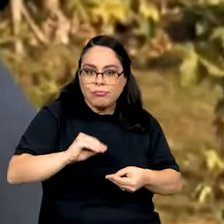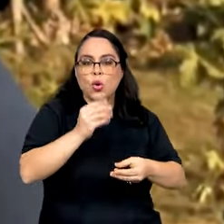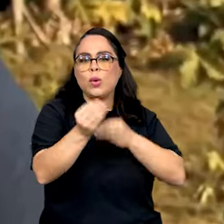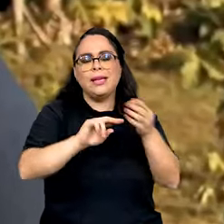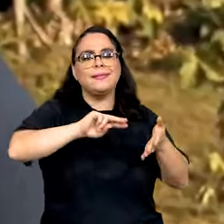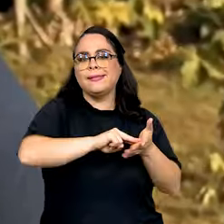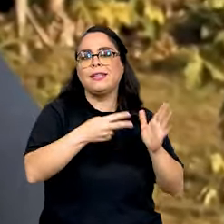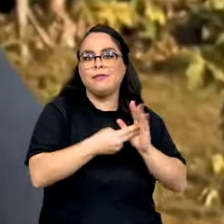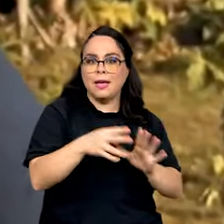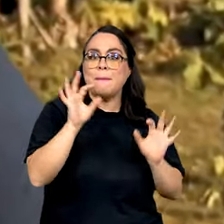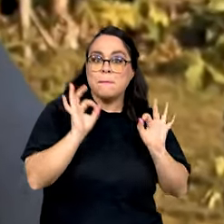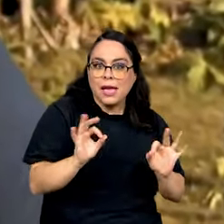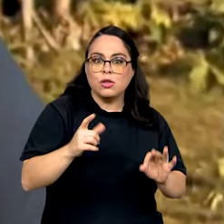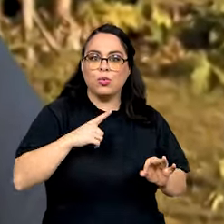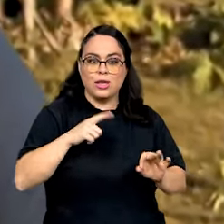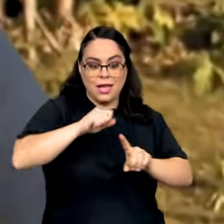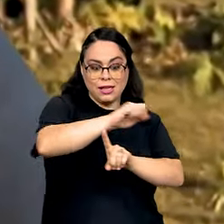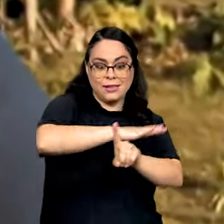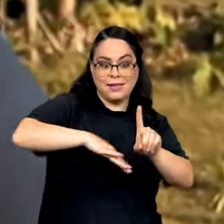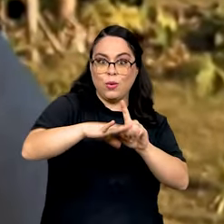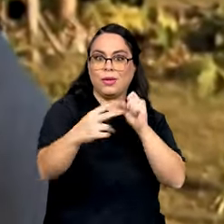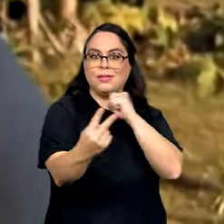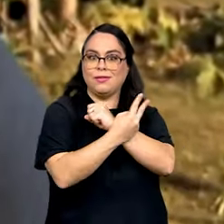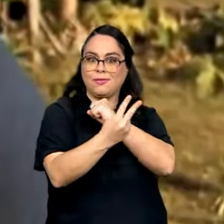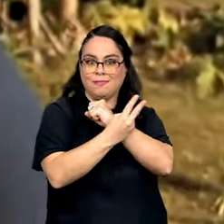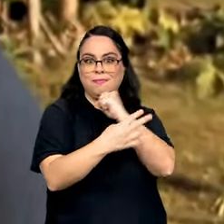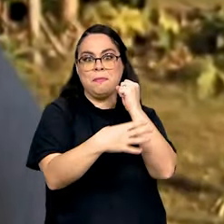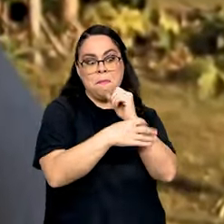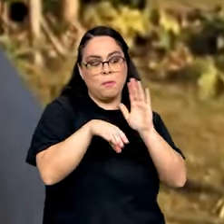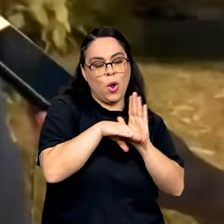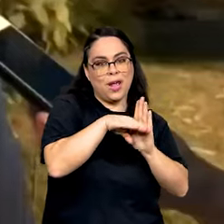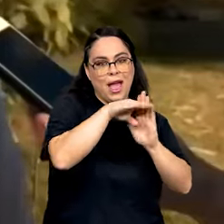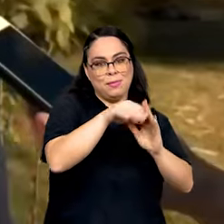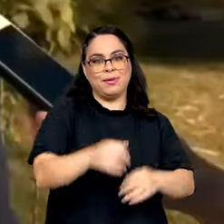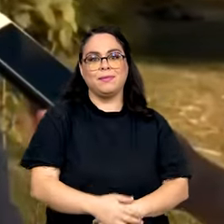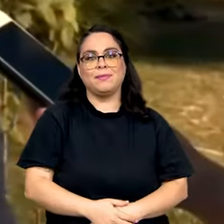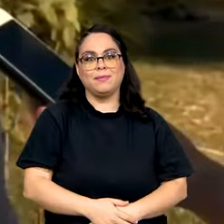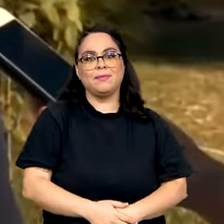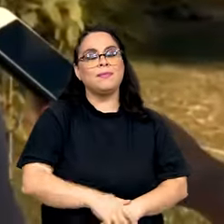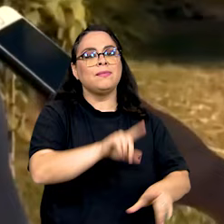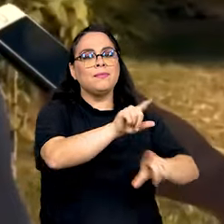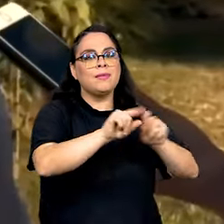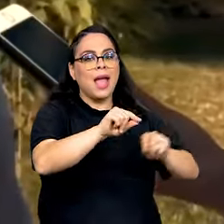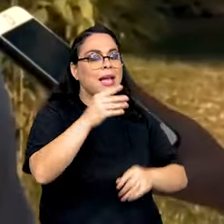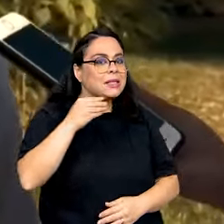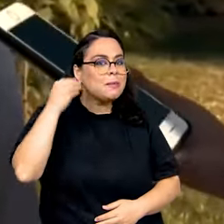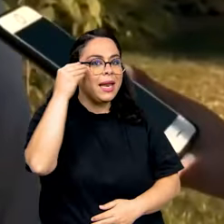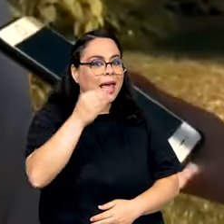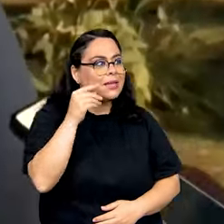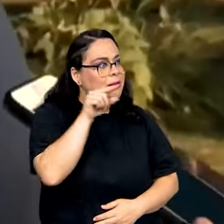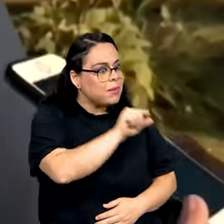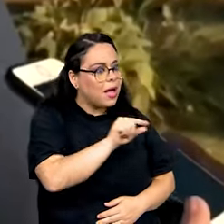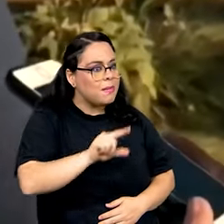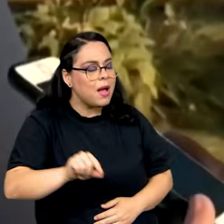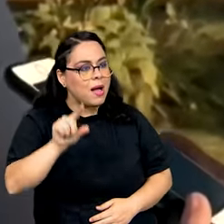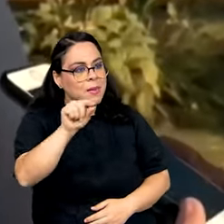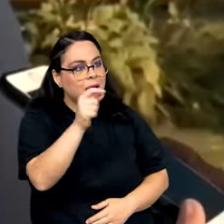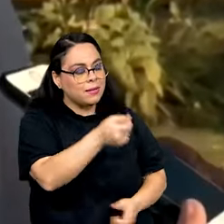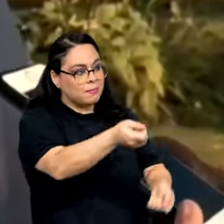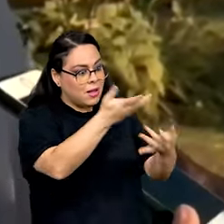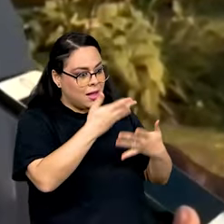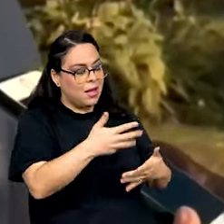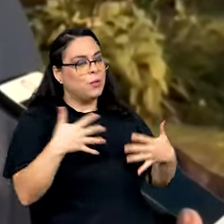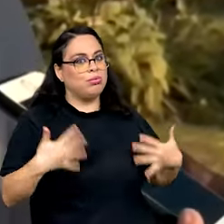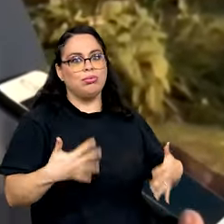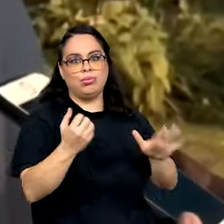what does it mean to have a social Security it's a life changing Experience and I think it's a